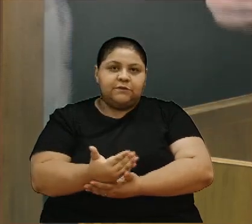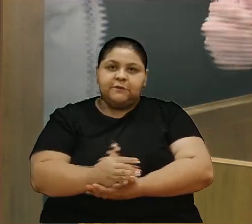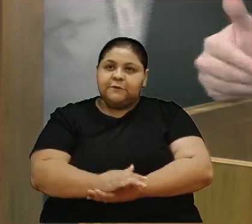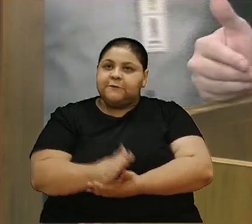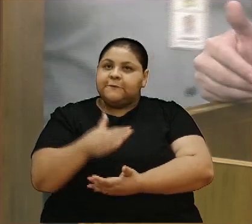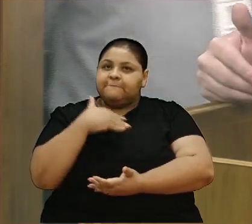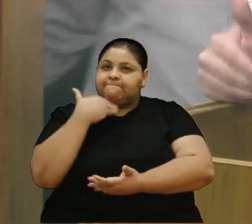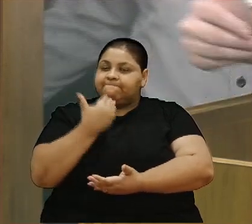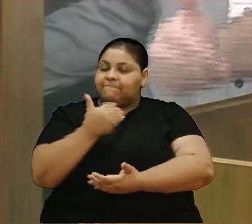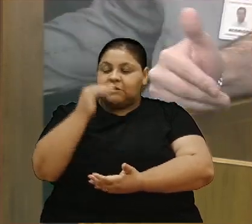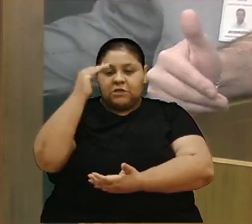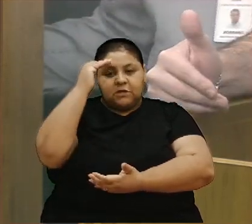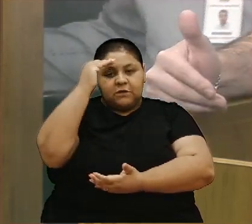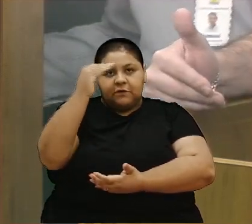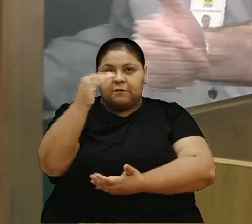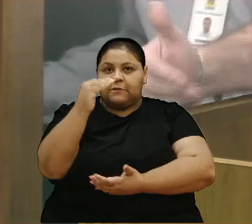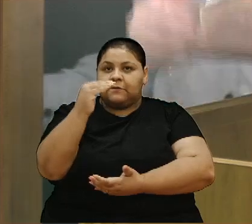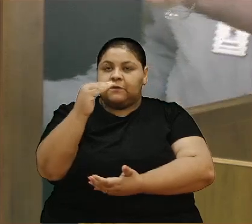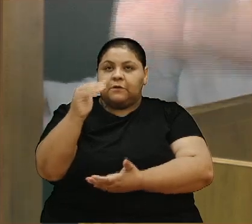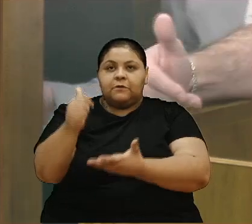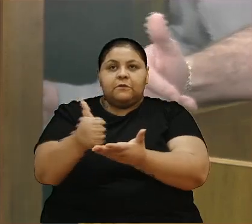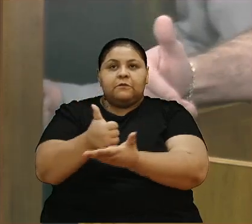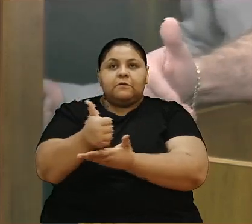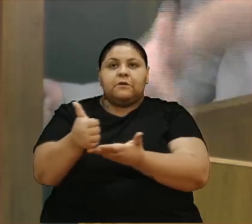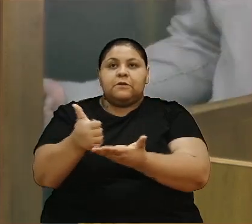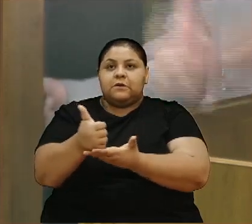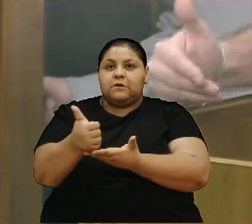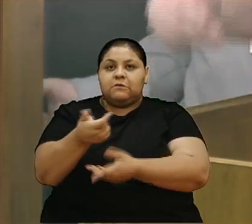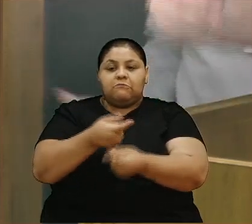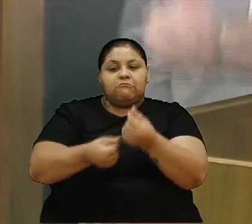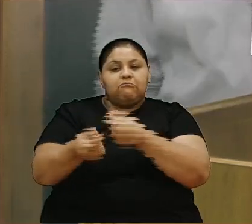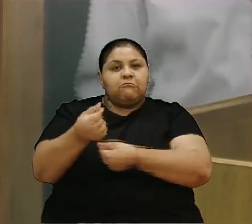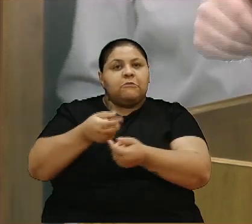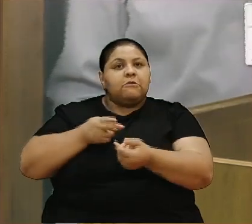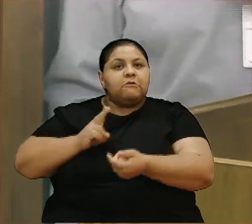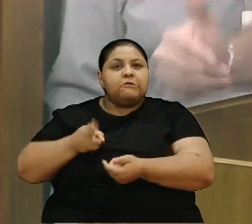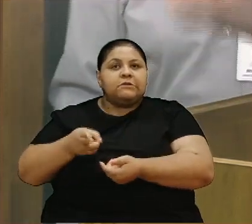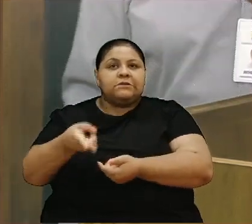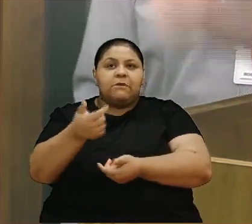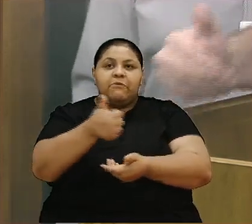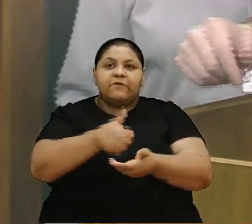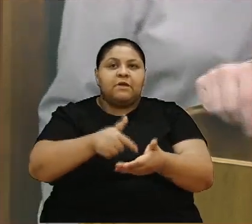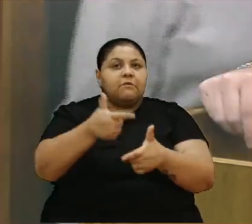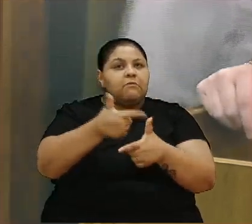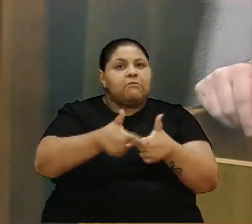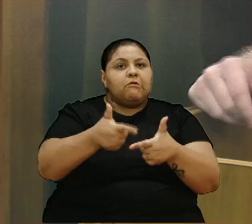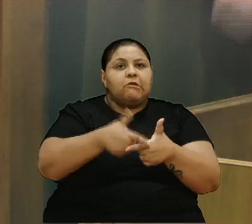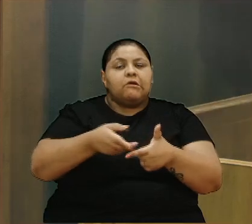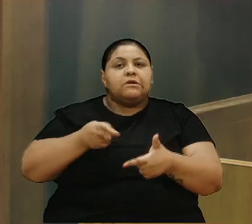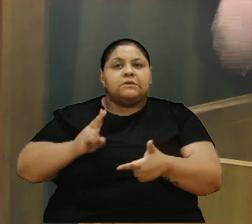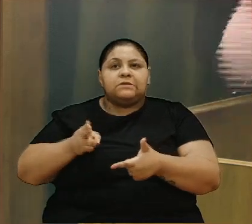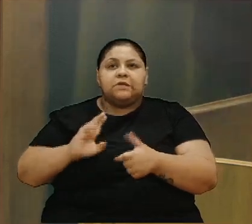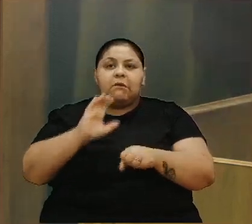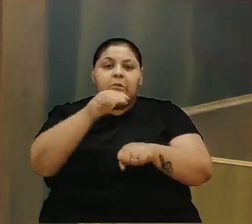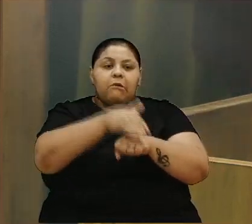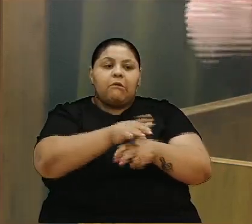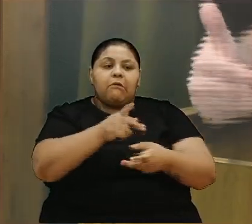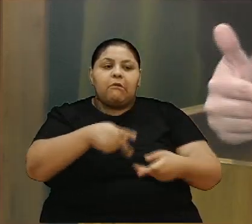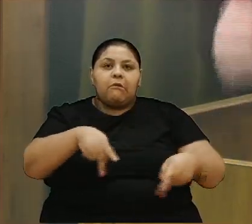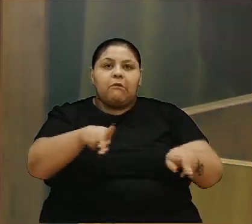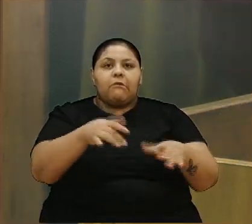não respeitar o tripé da macroeconomia, que sempre vai ter rombo, sempre vai cair na população.